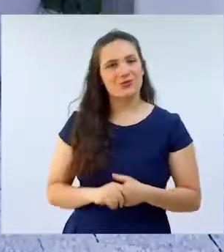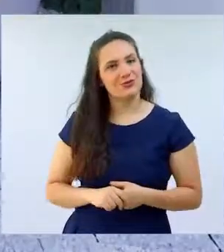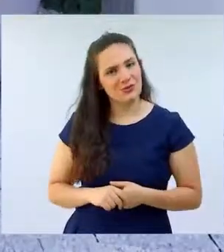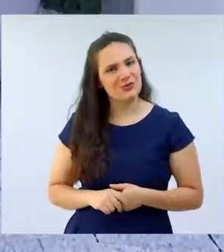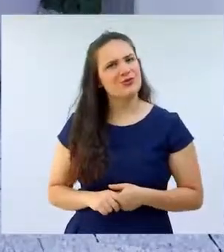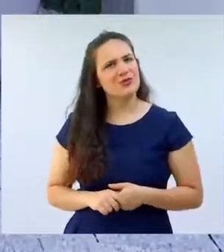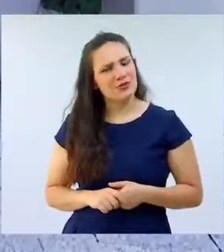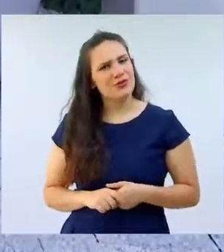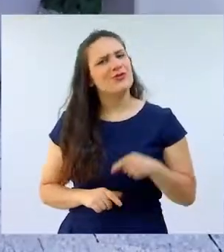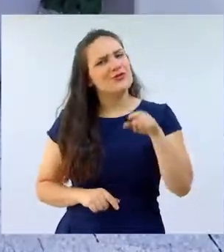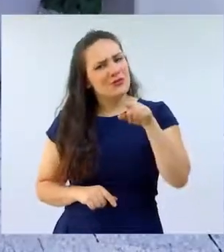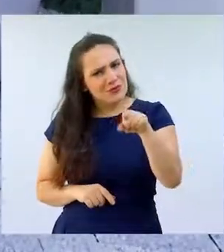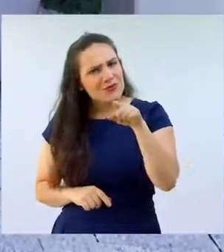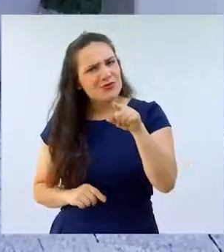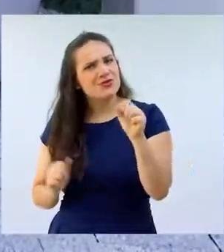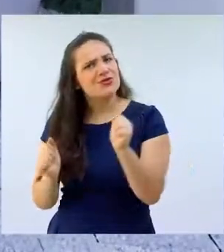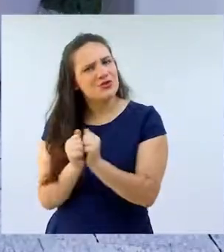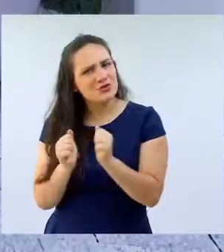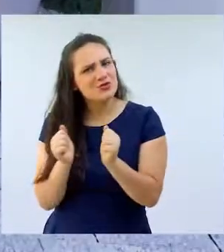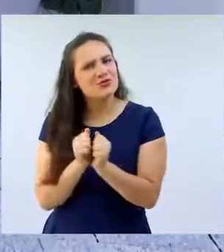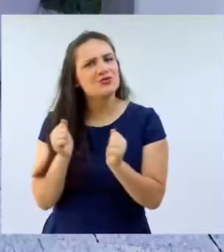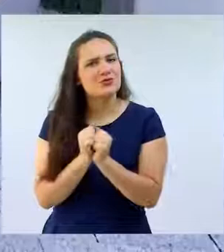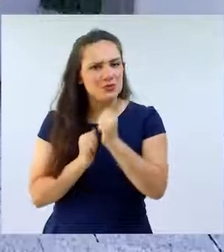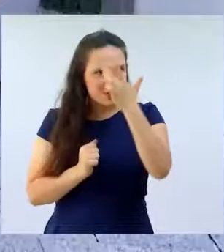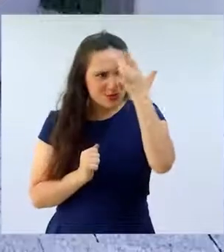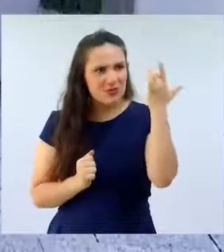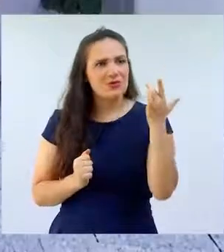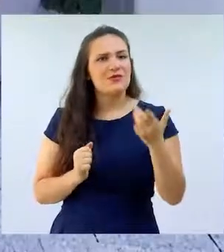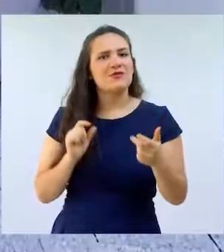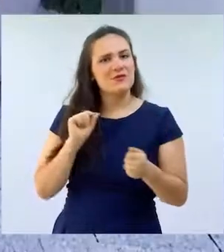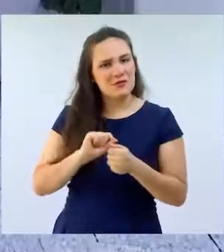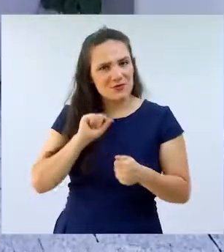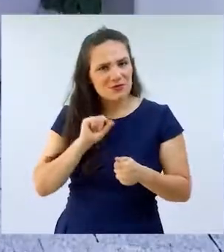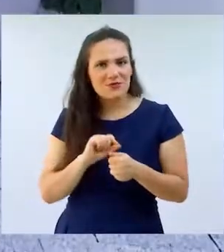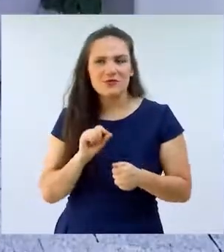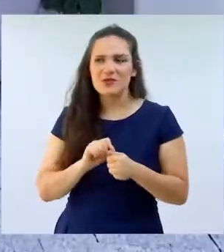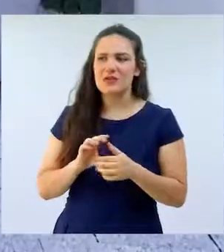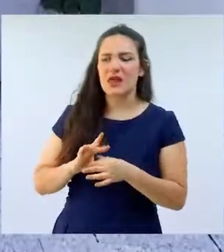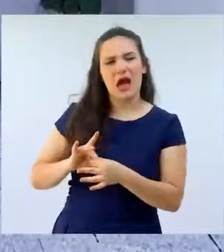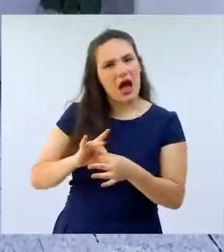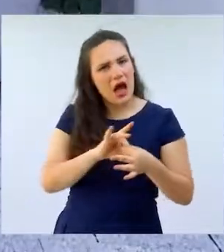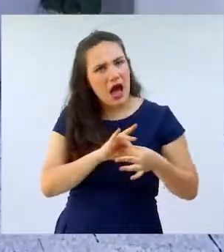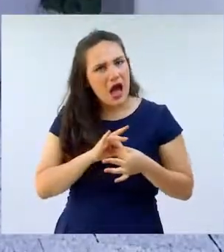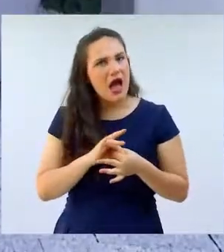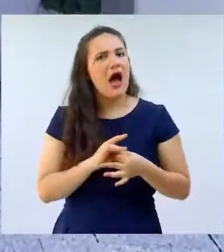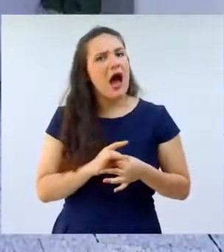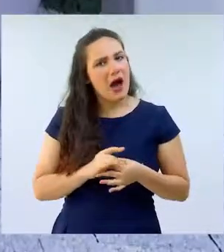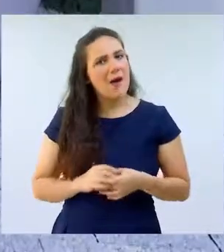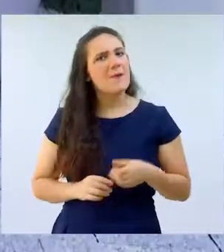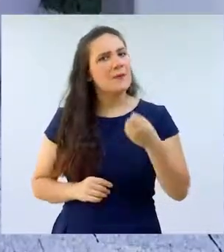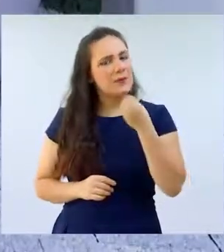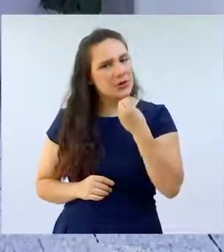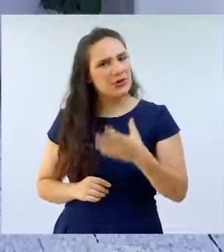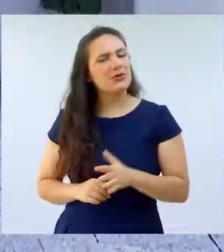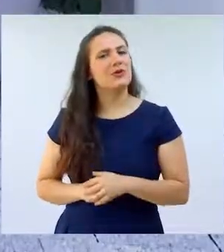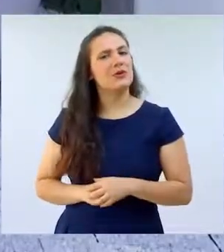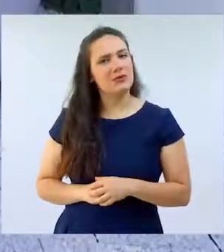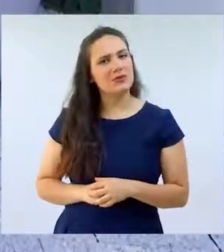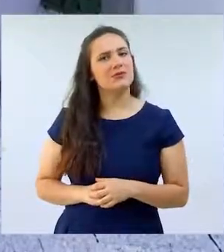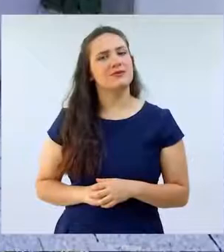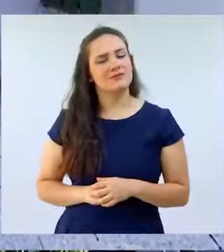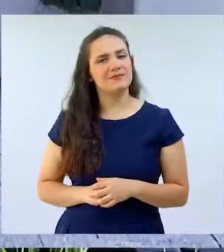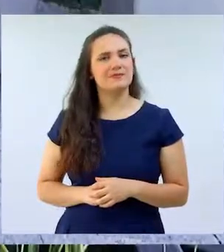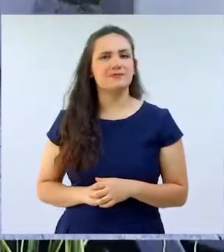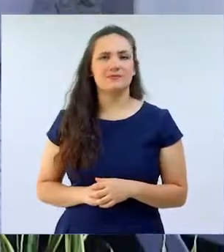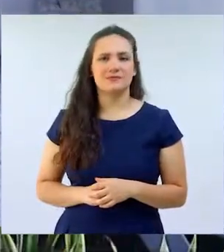parte desse momento tão Desse momento você era muito jovem, né? Eu era jovem, muito tive o prazer, e eu acho que a vida me levou para isso, né? Então isso